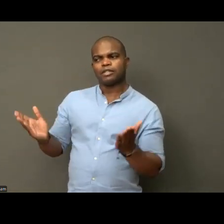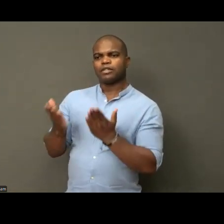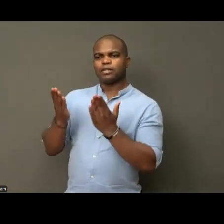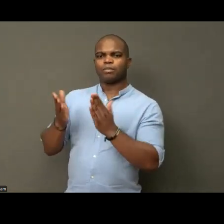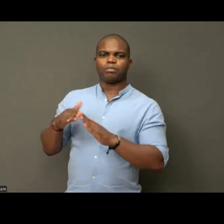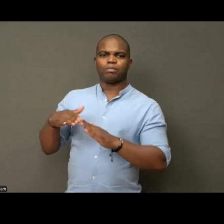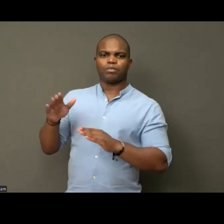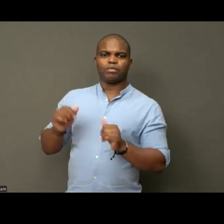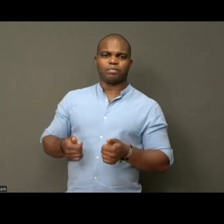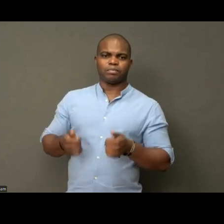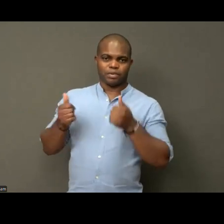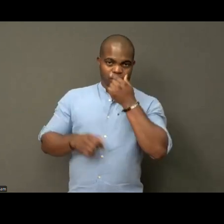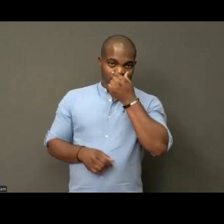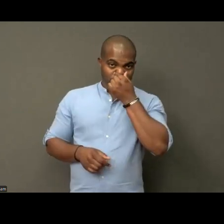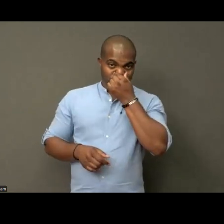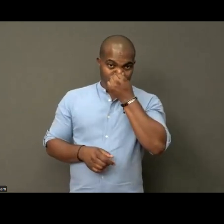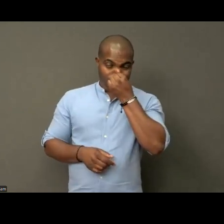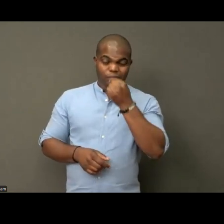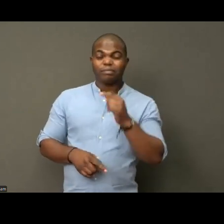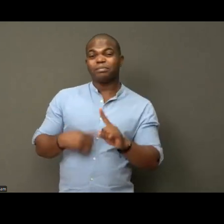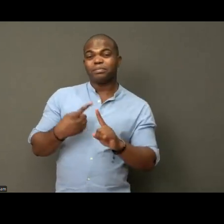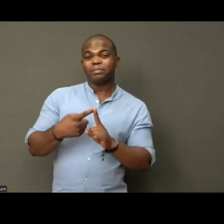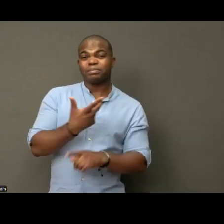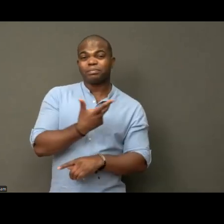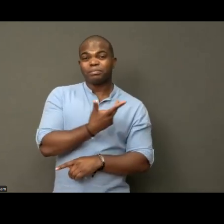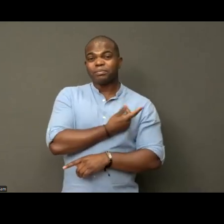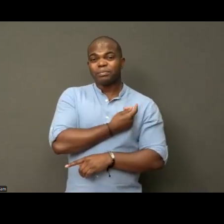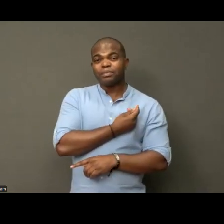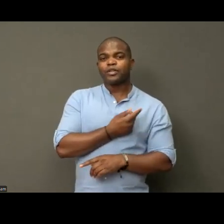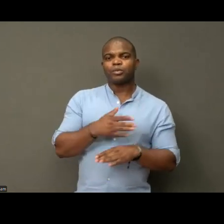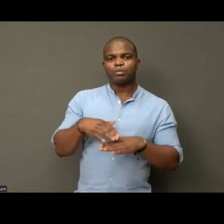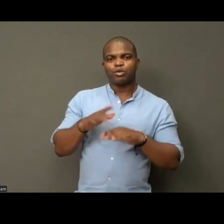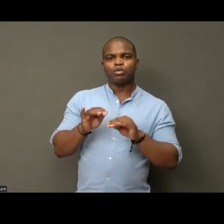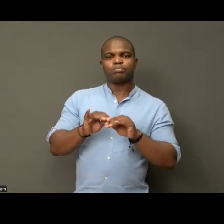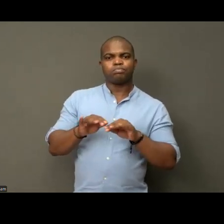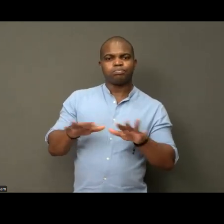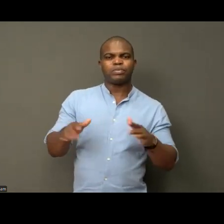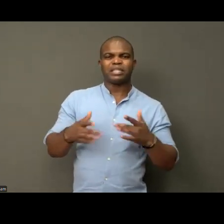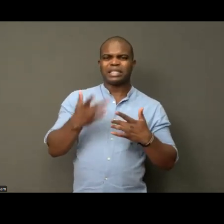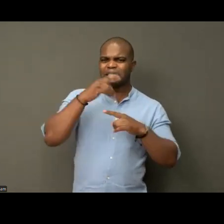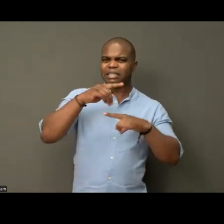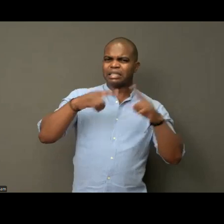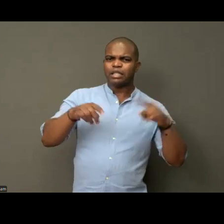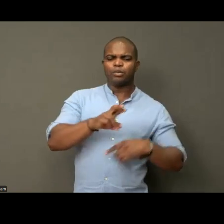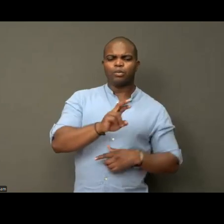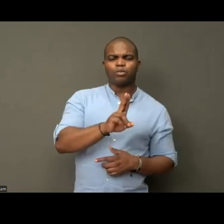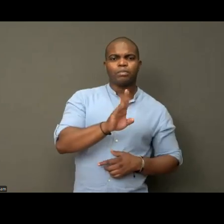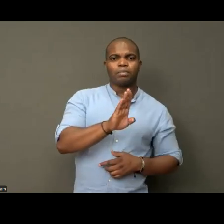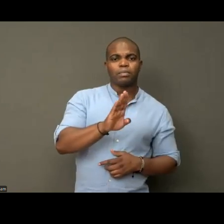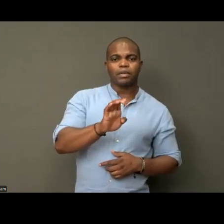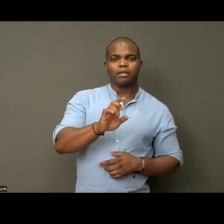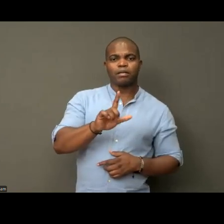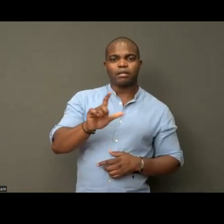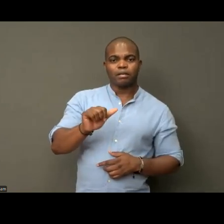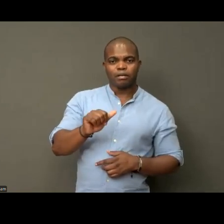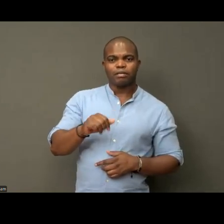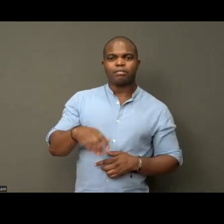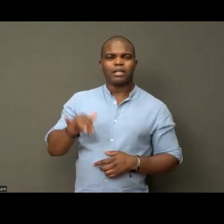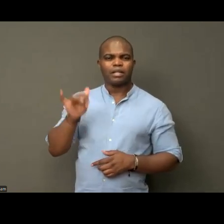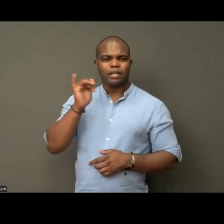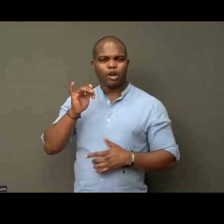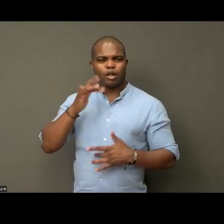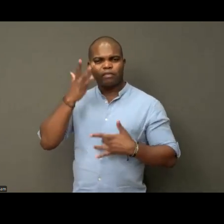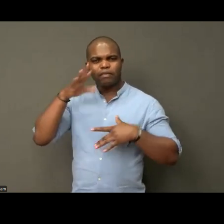rubéola, para sarampo e para outras doenças que podem ser evitáveis, de acordo com os dados que recebemos da